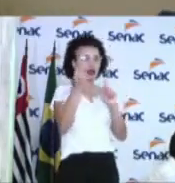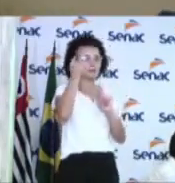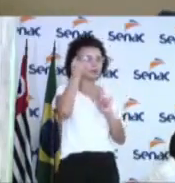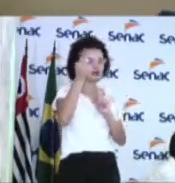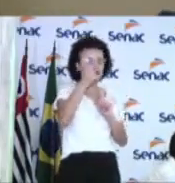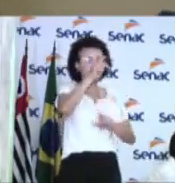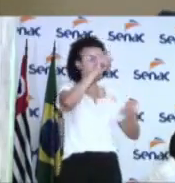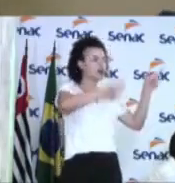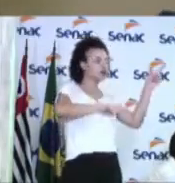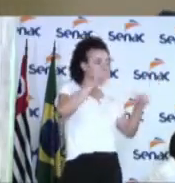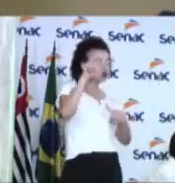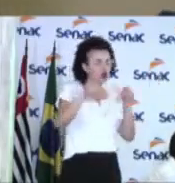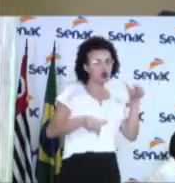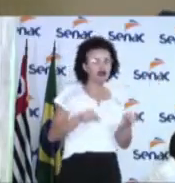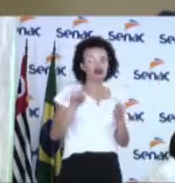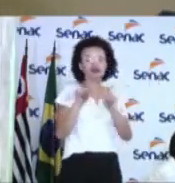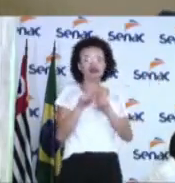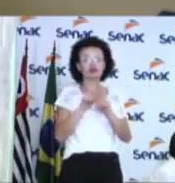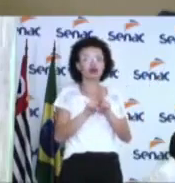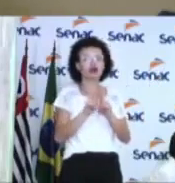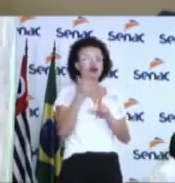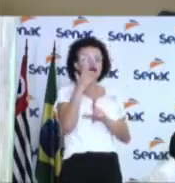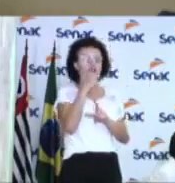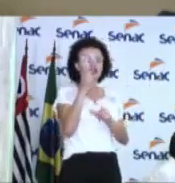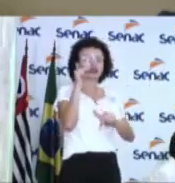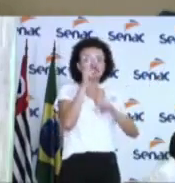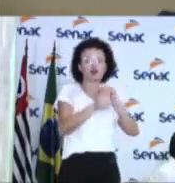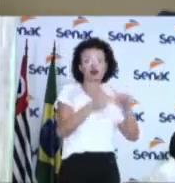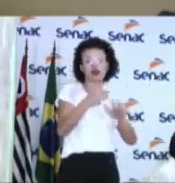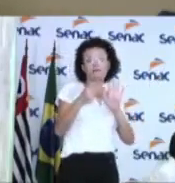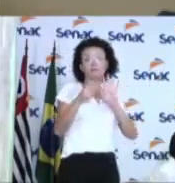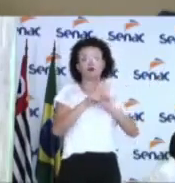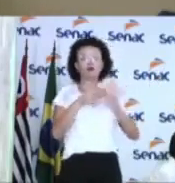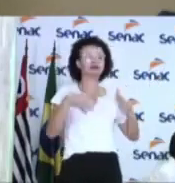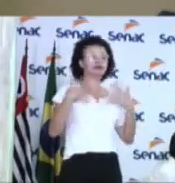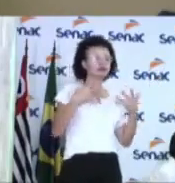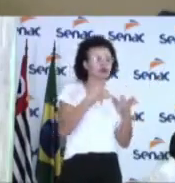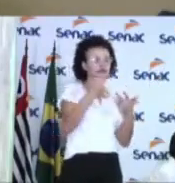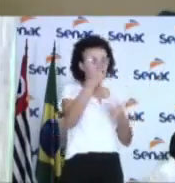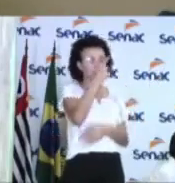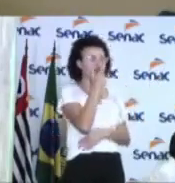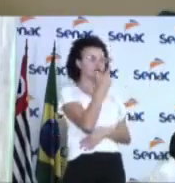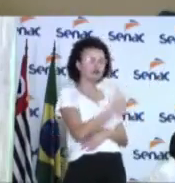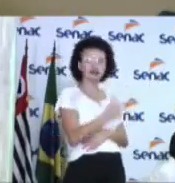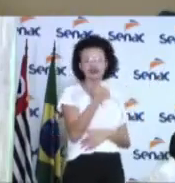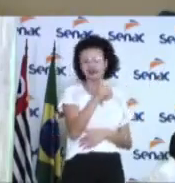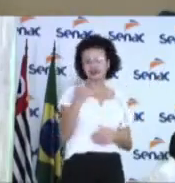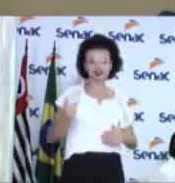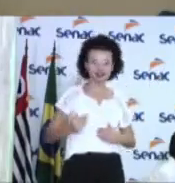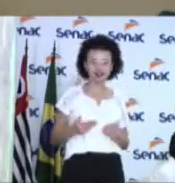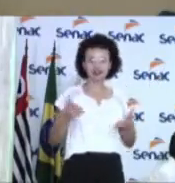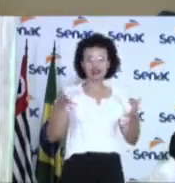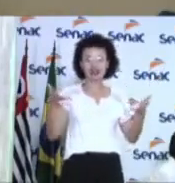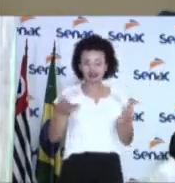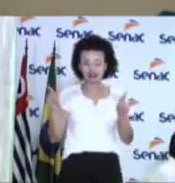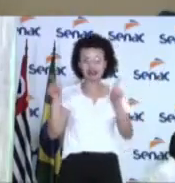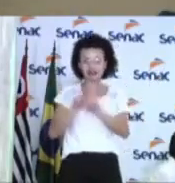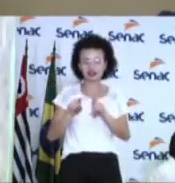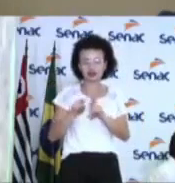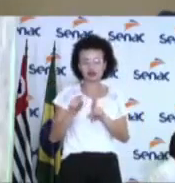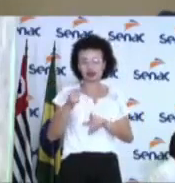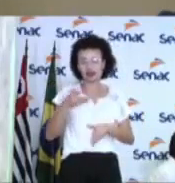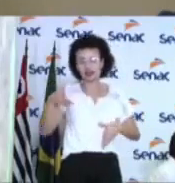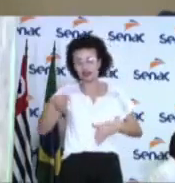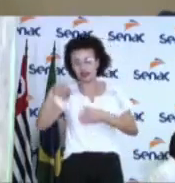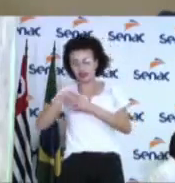a trabalhar com os fundamentos de entretenimento, de storytelling, que a gente não foi formado. Então, também, a gente está aprendendo do nosso